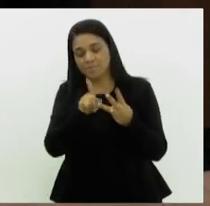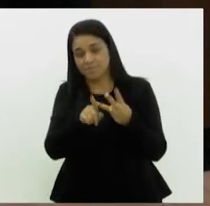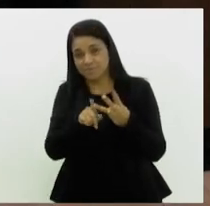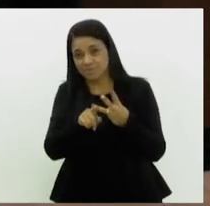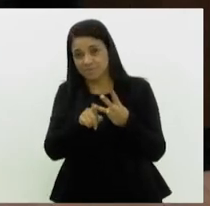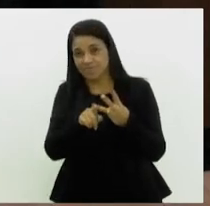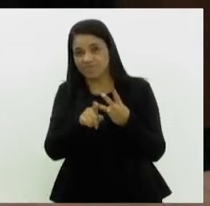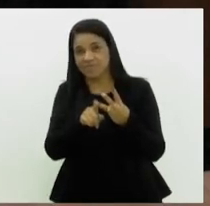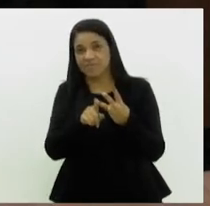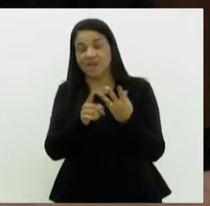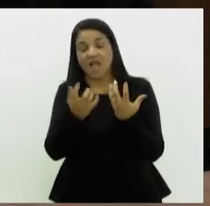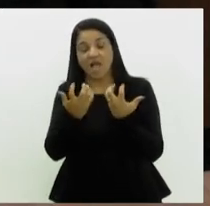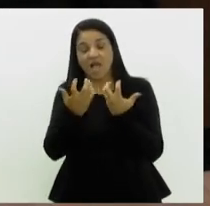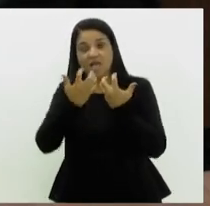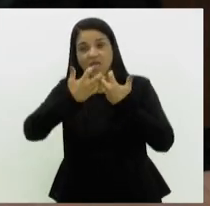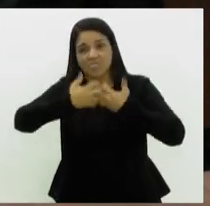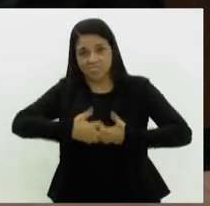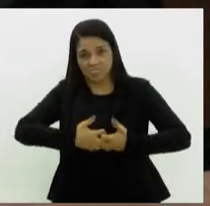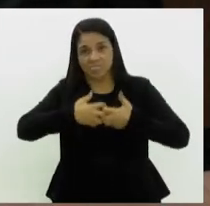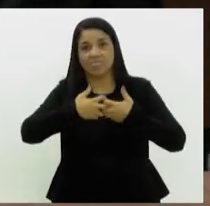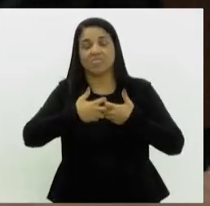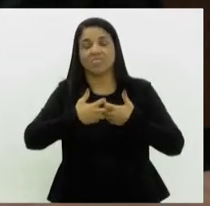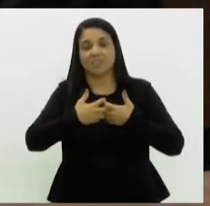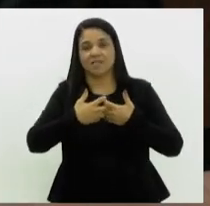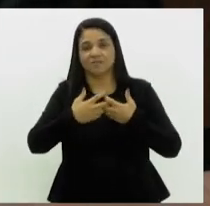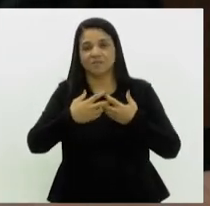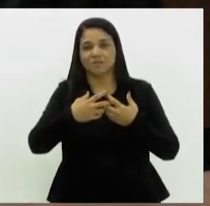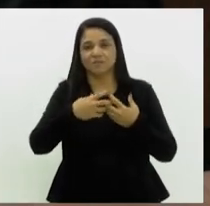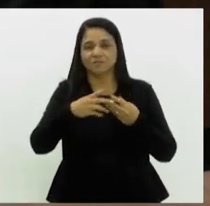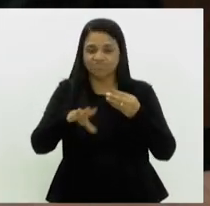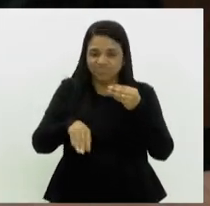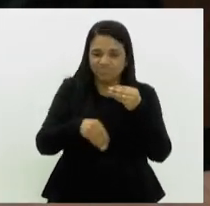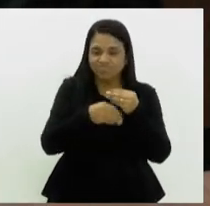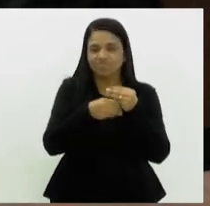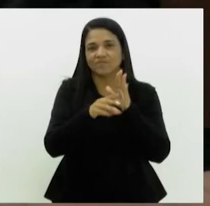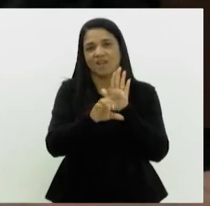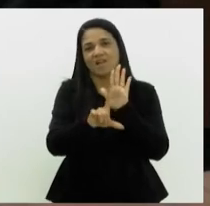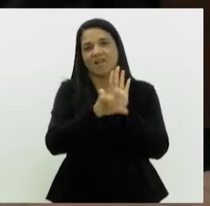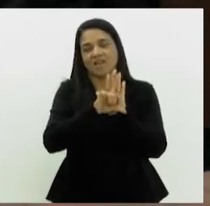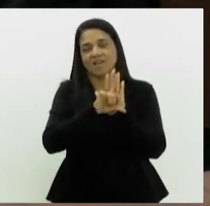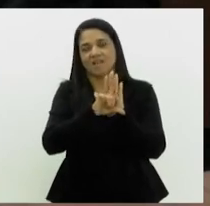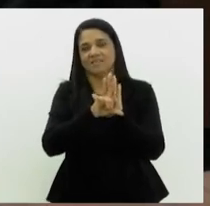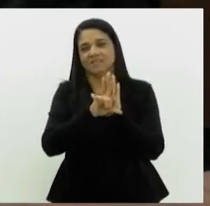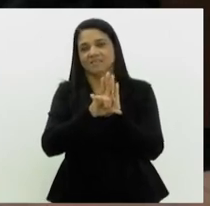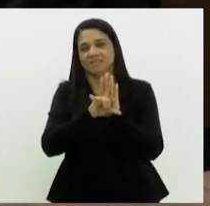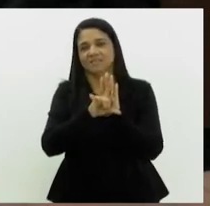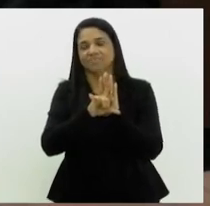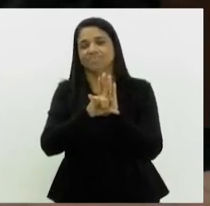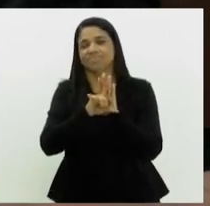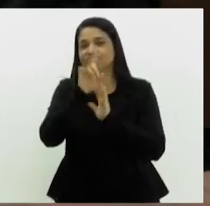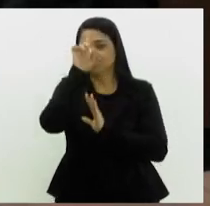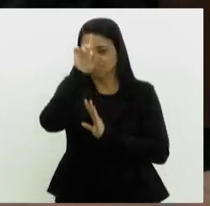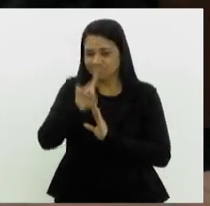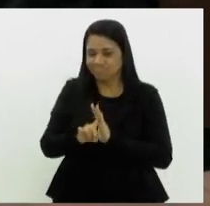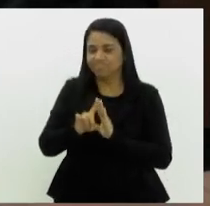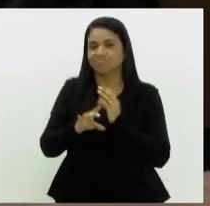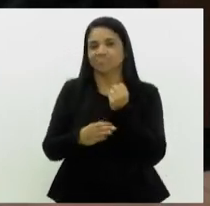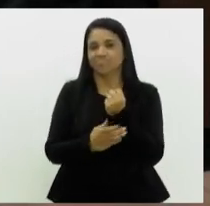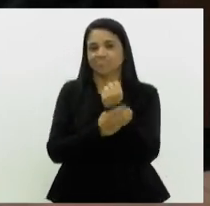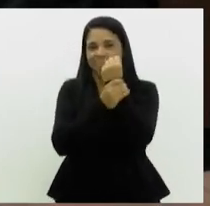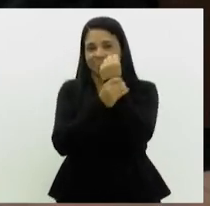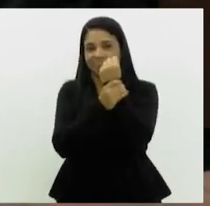dessa adequação do regime às leis existentes para a garantia dos direitos individuais, mas